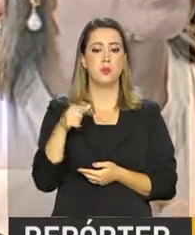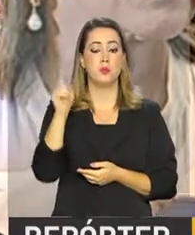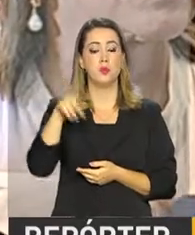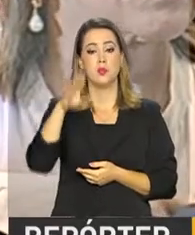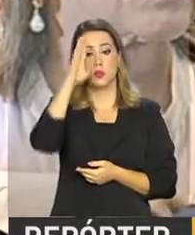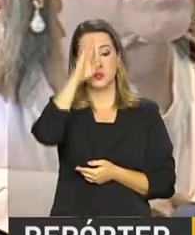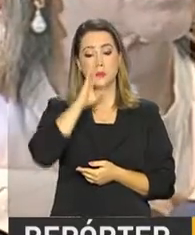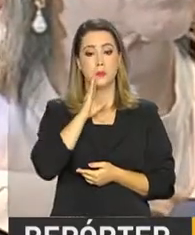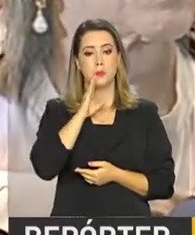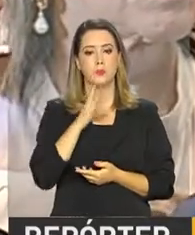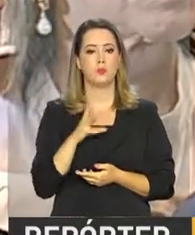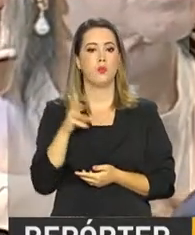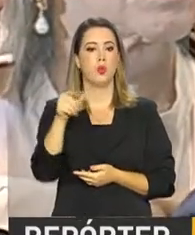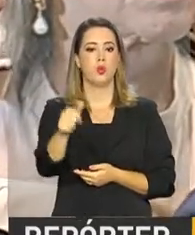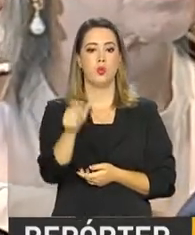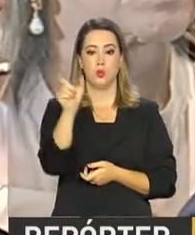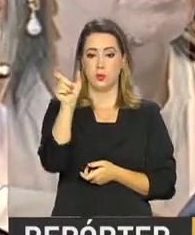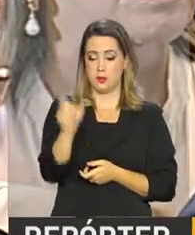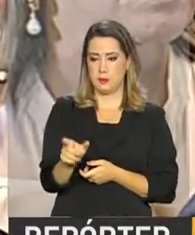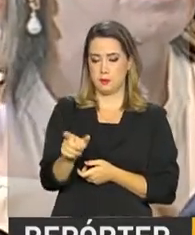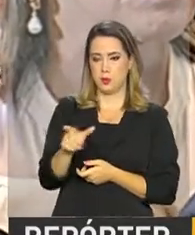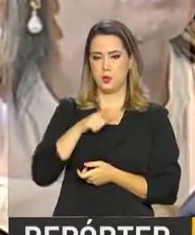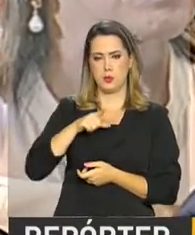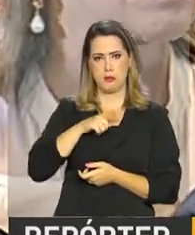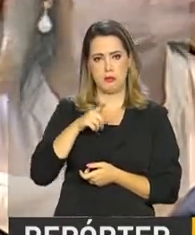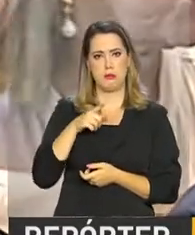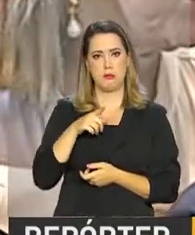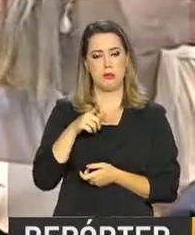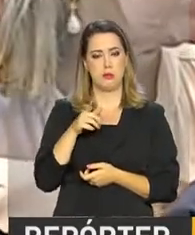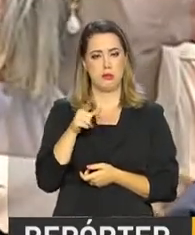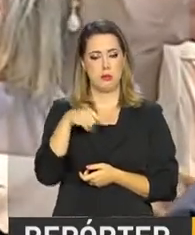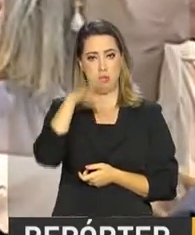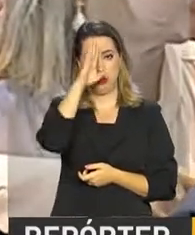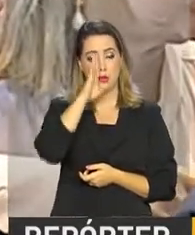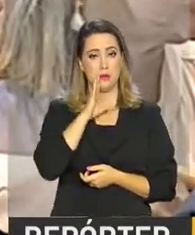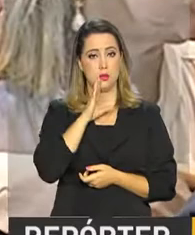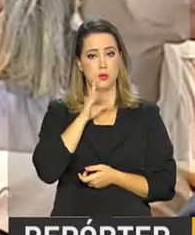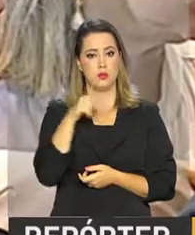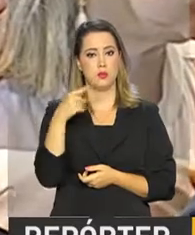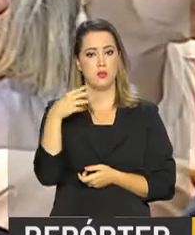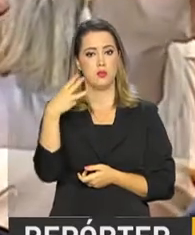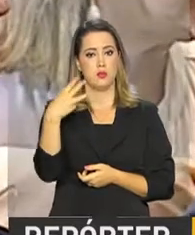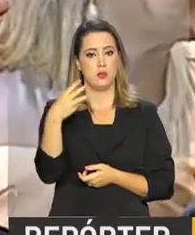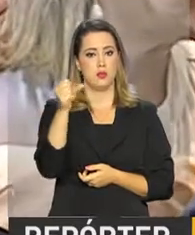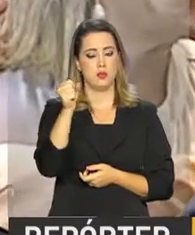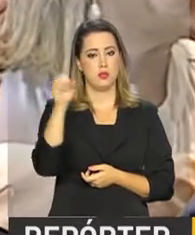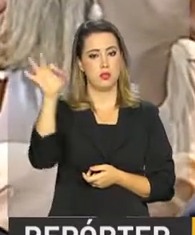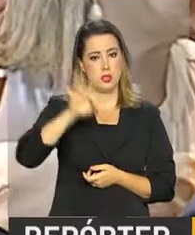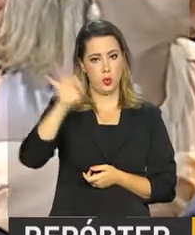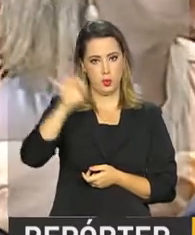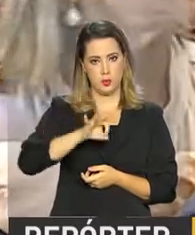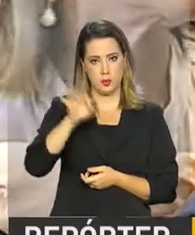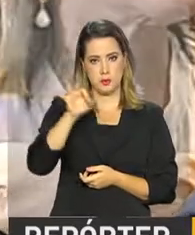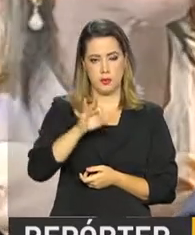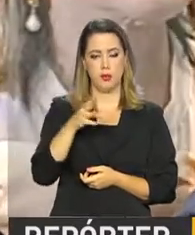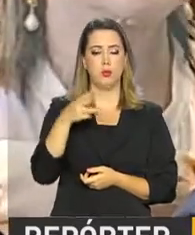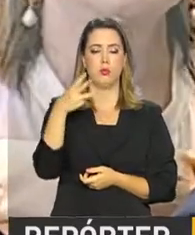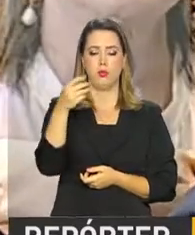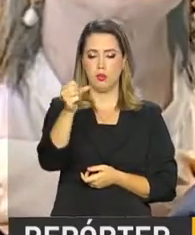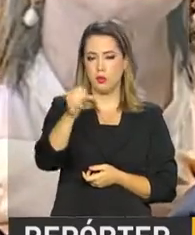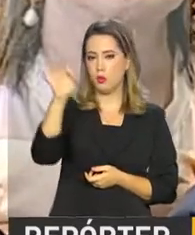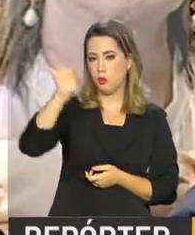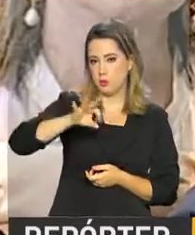gratuidade? Do total daqueles que obtiveram gratuidade, a gente tem 38% daqueles